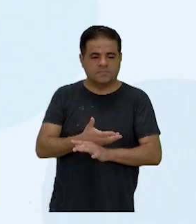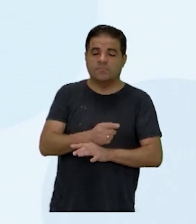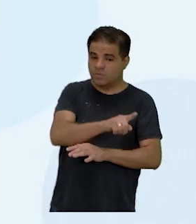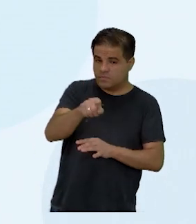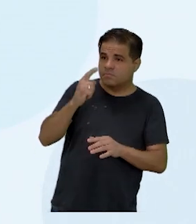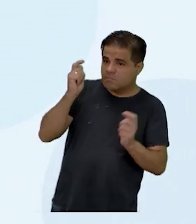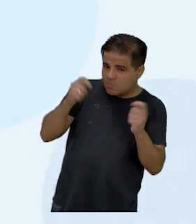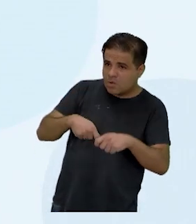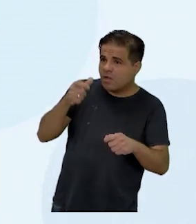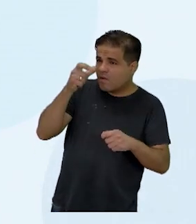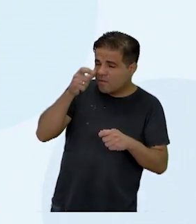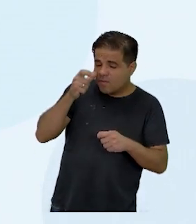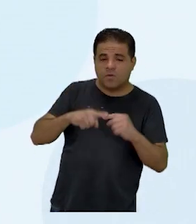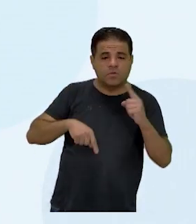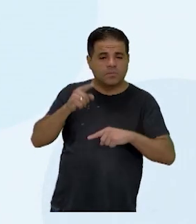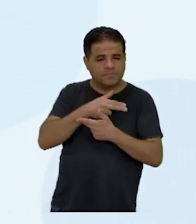trabalho.